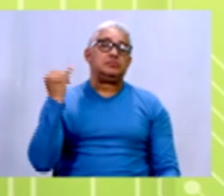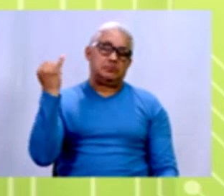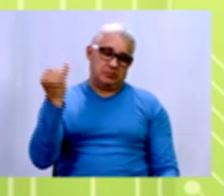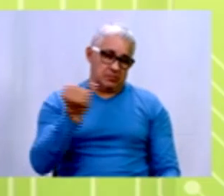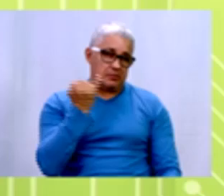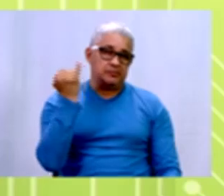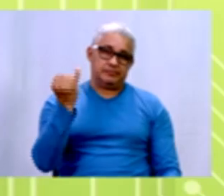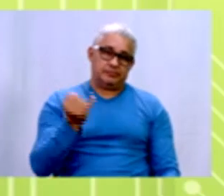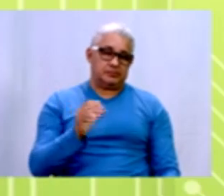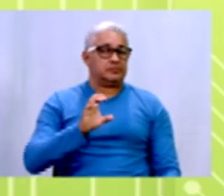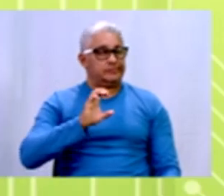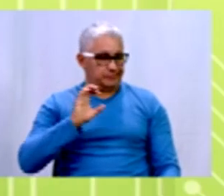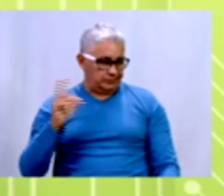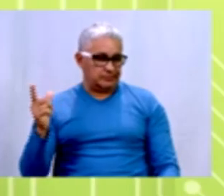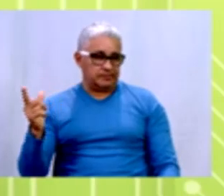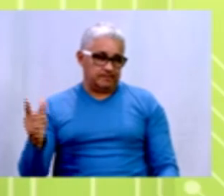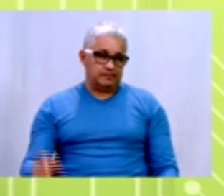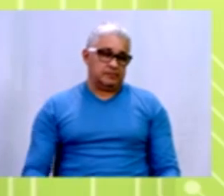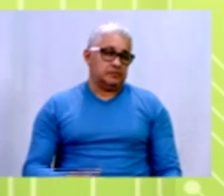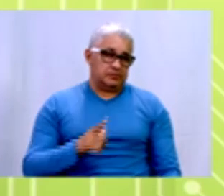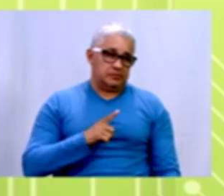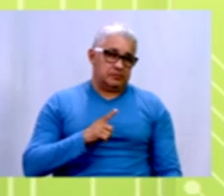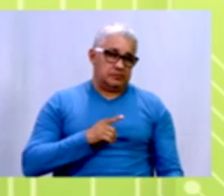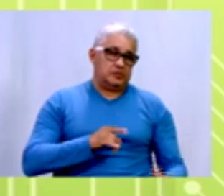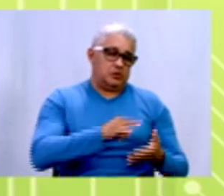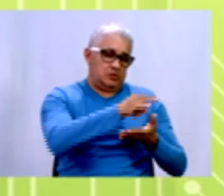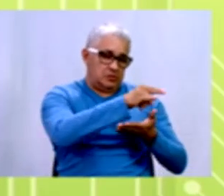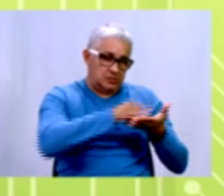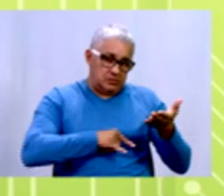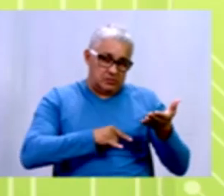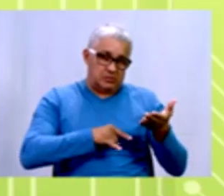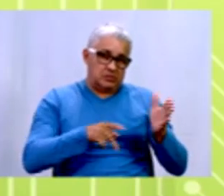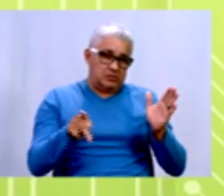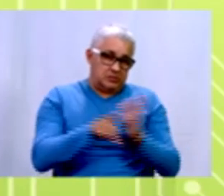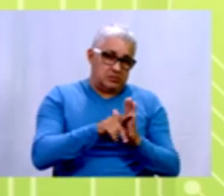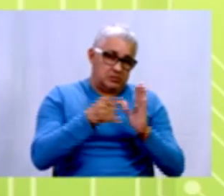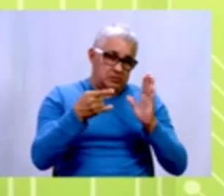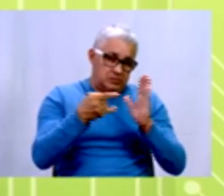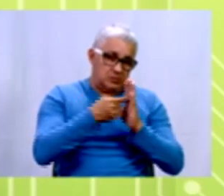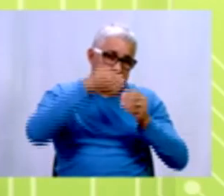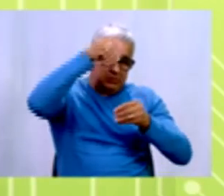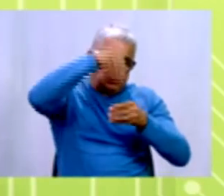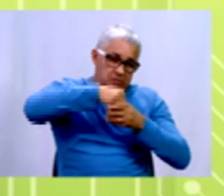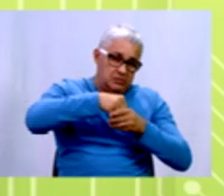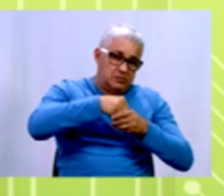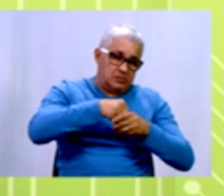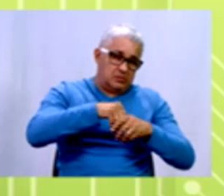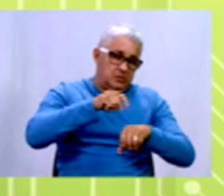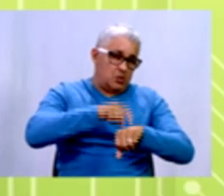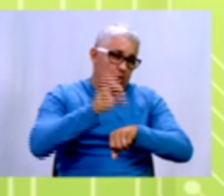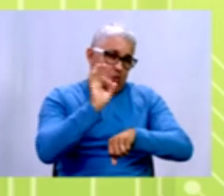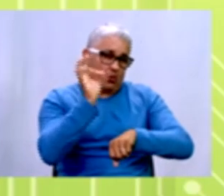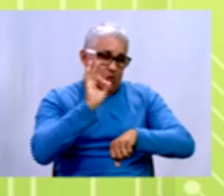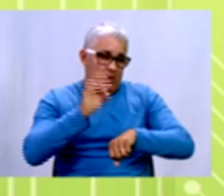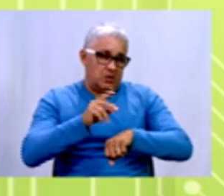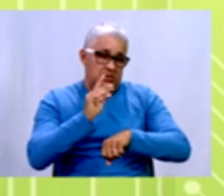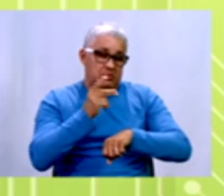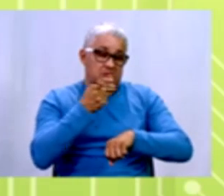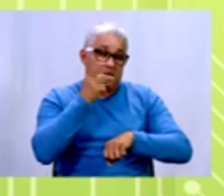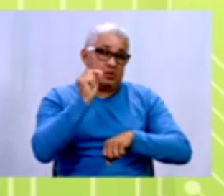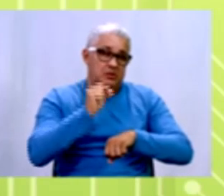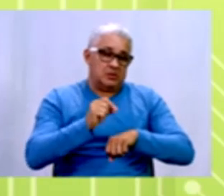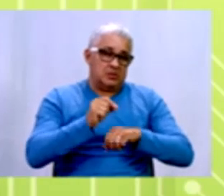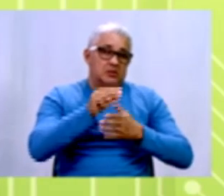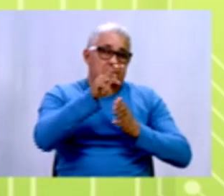importante, óbvio, termos uma documentação do software. Tá? Então, em momento nenhum, estamos dizendo,